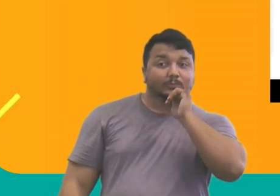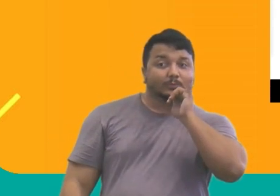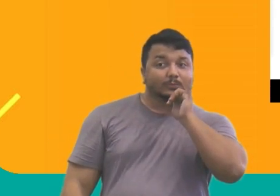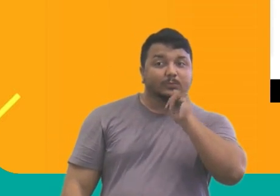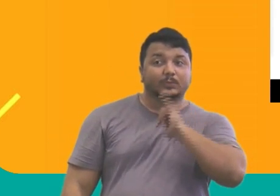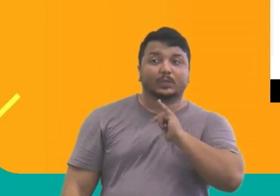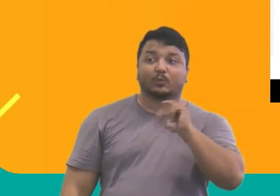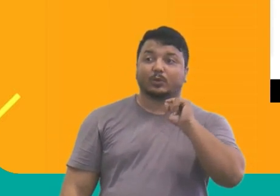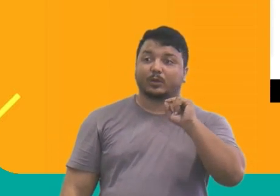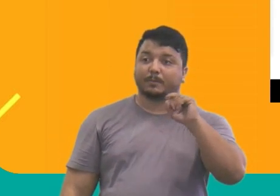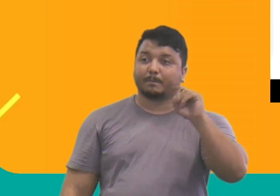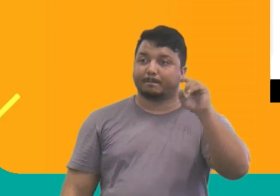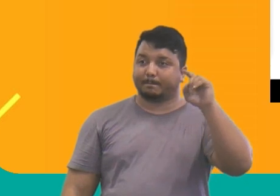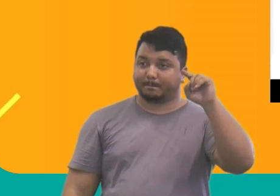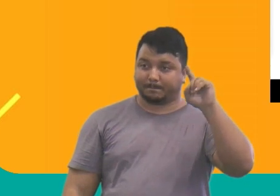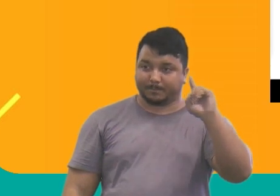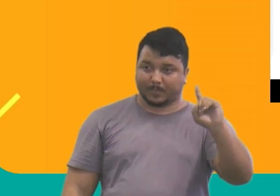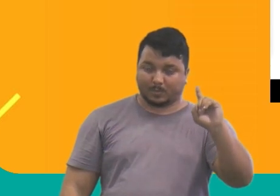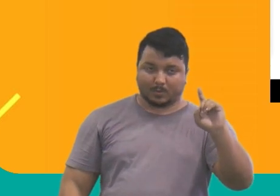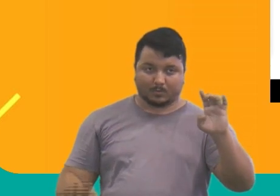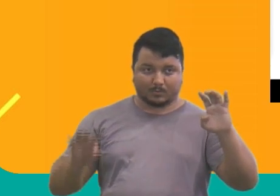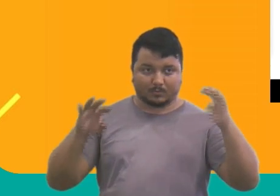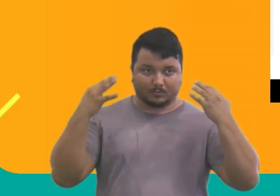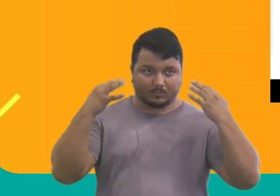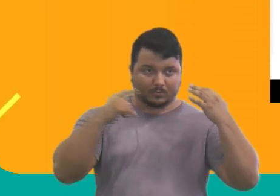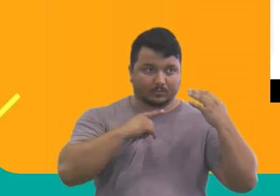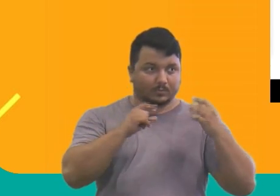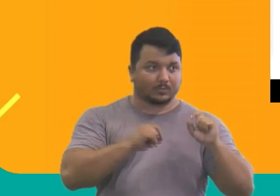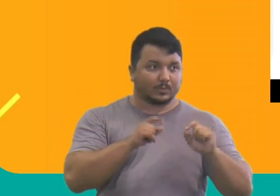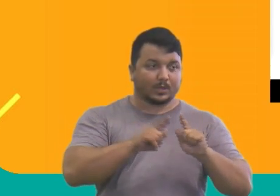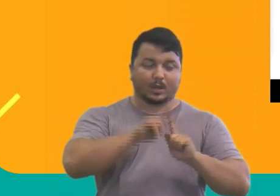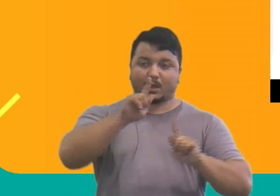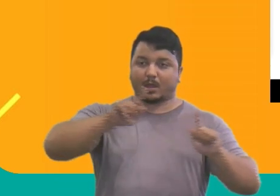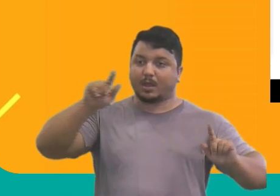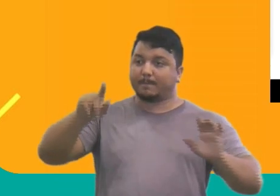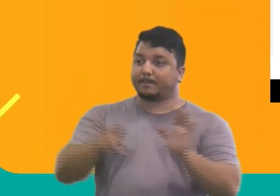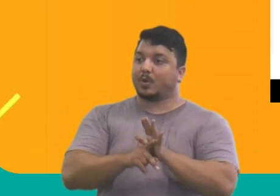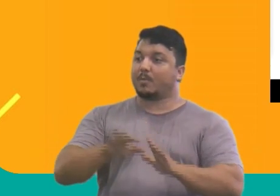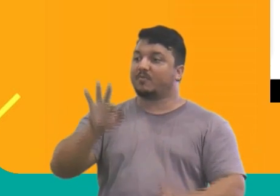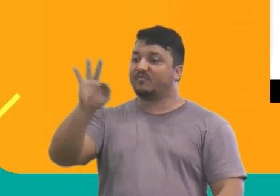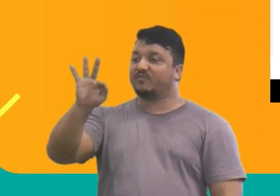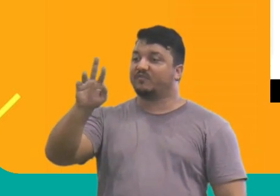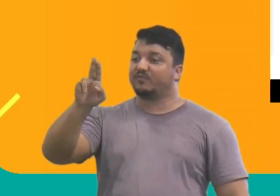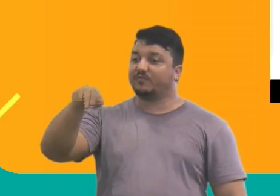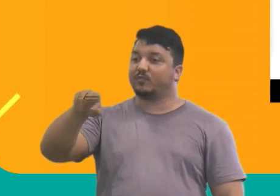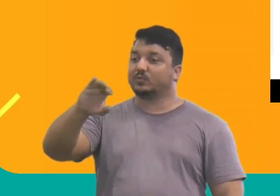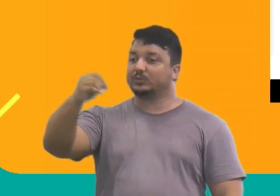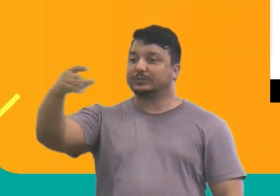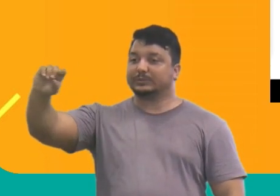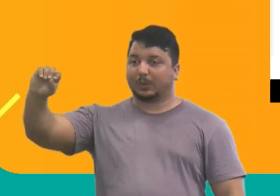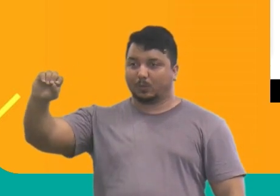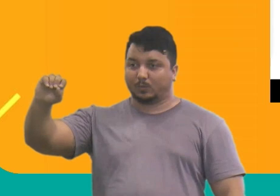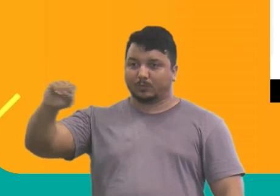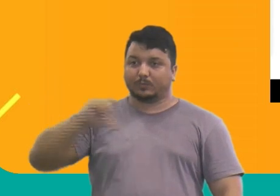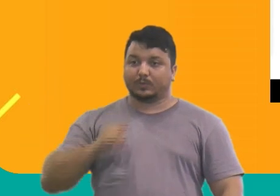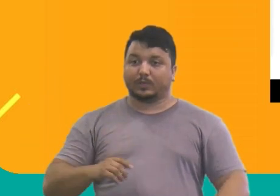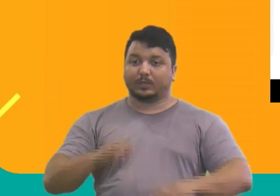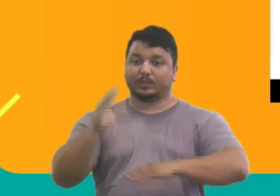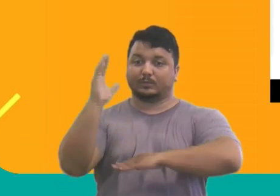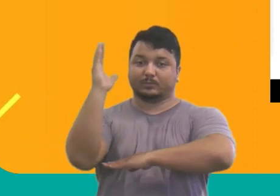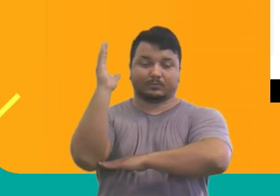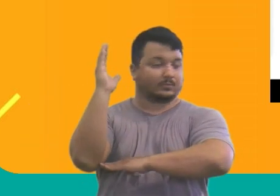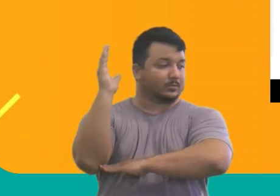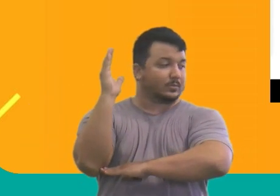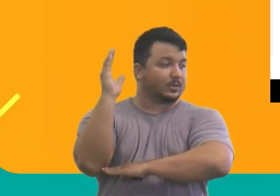concentração, aula de matemática. Chapa, gráfico é uma função. Tem que olhar. Eixo X, eu apresento